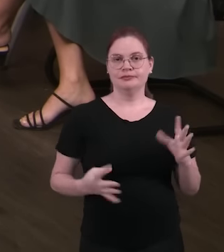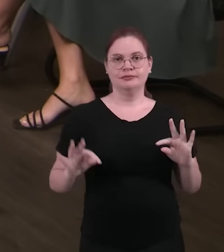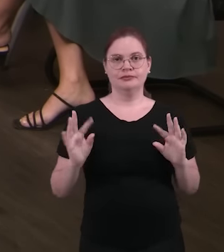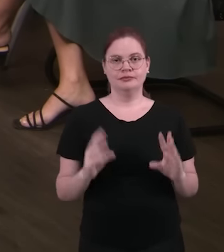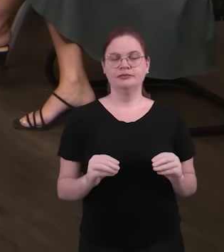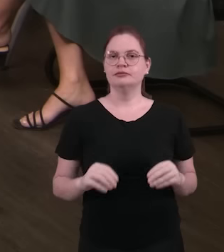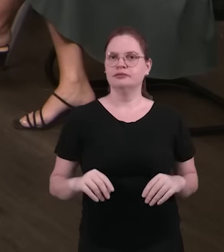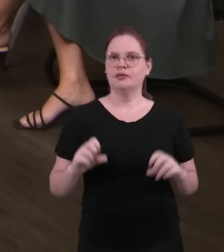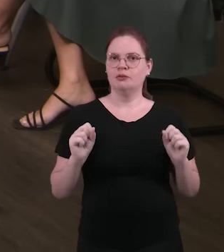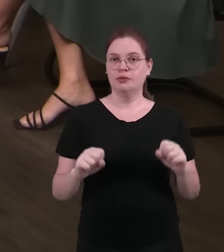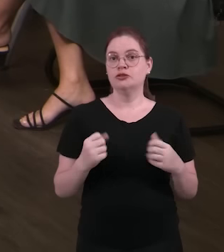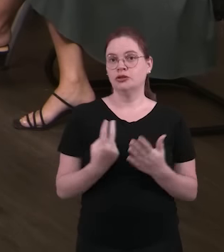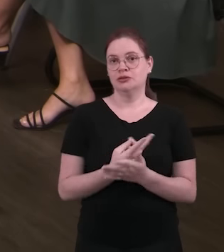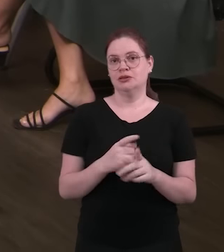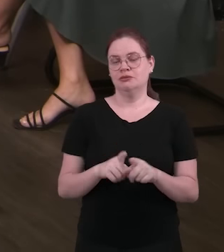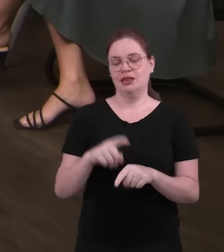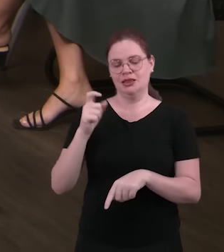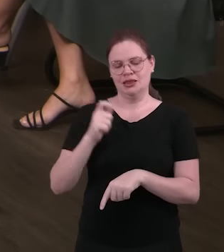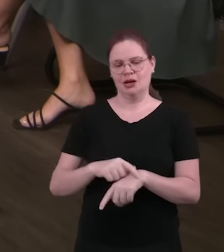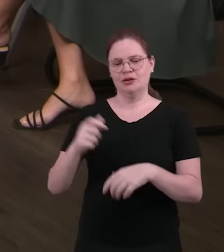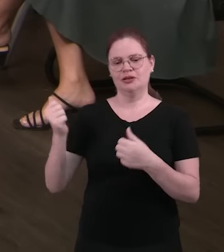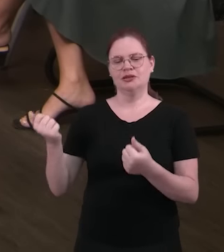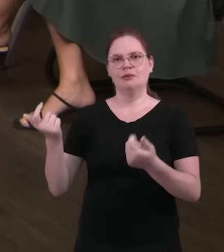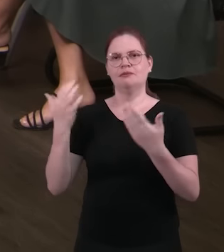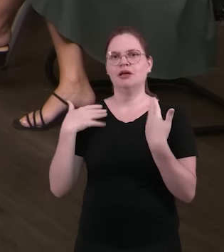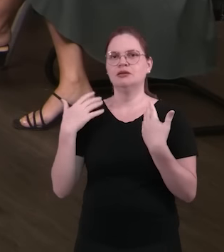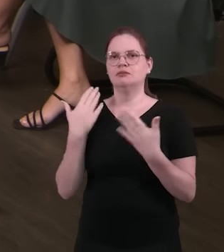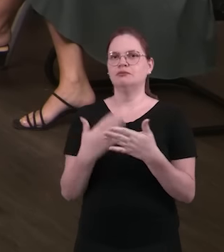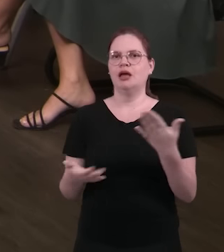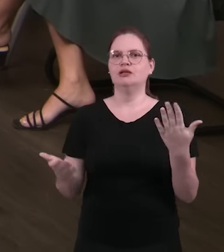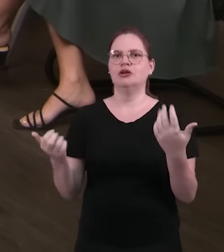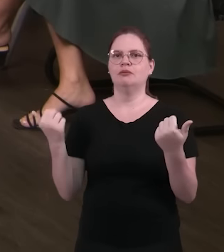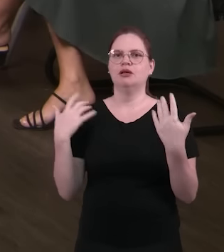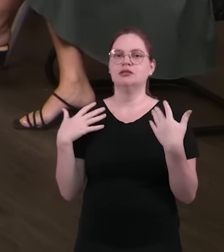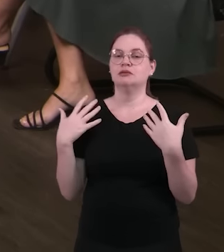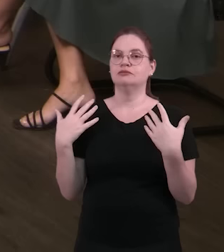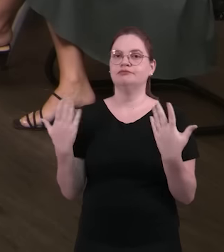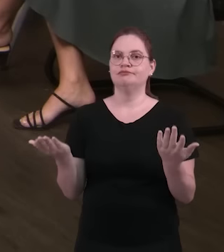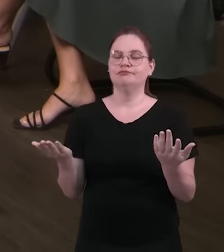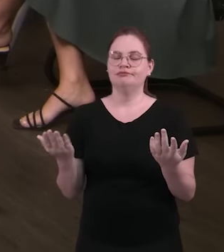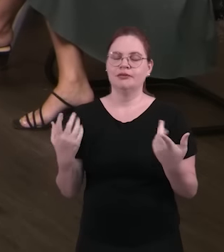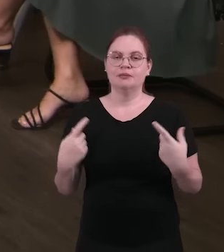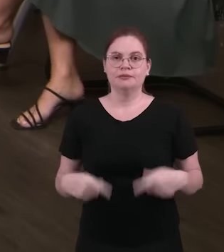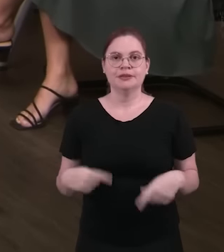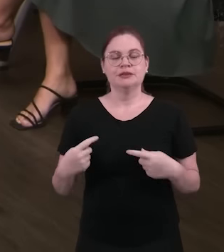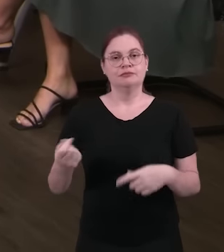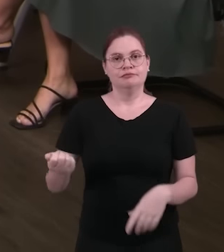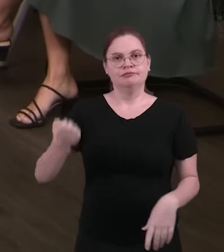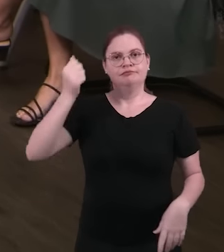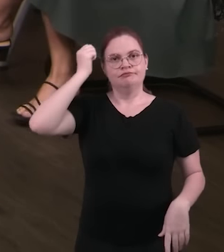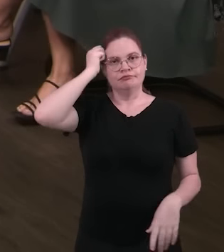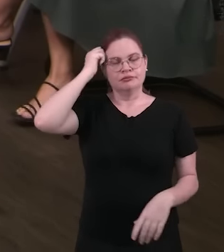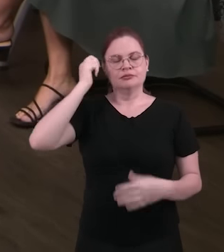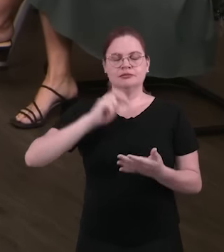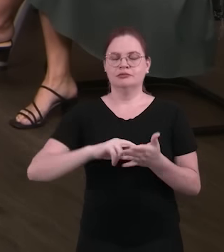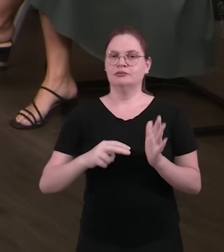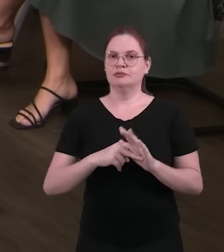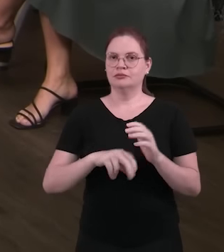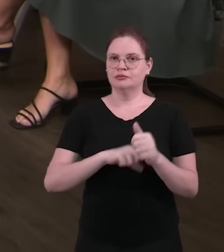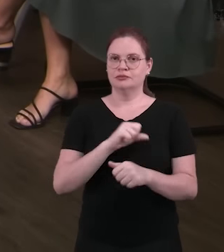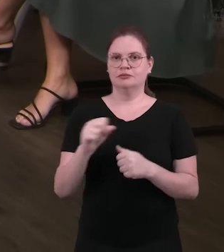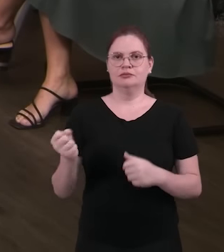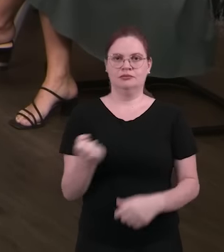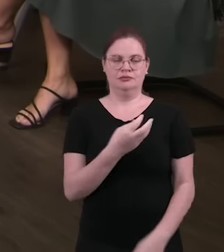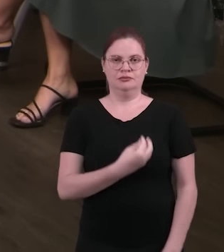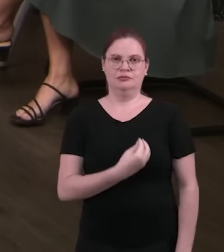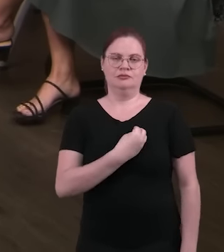Na hora de receber uma bênção, perde a bênção do Senhor. Então a necessidade de arrependimento é mudança de vida